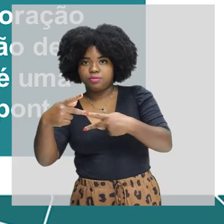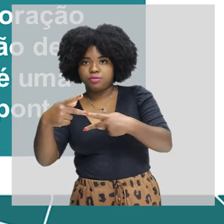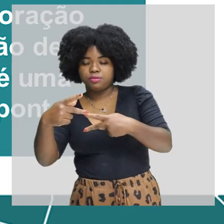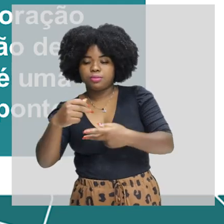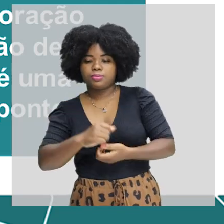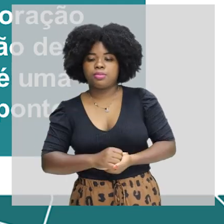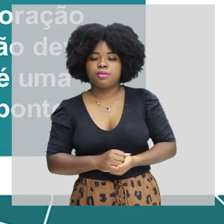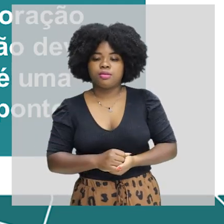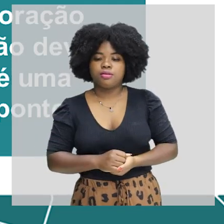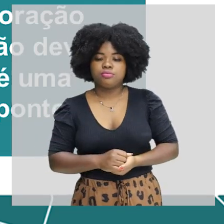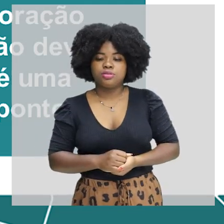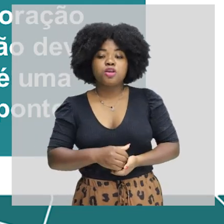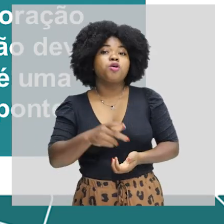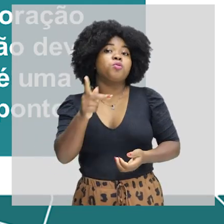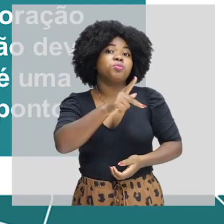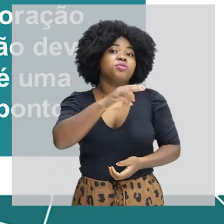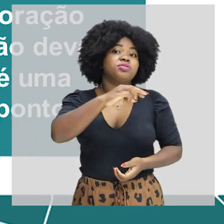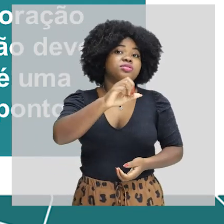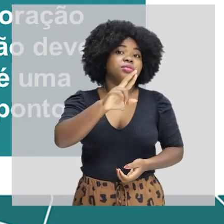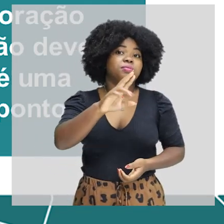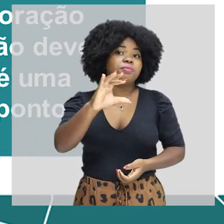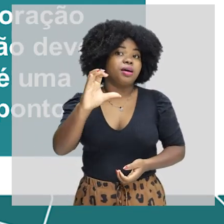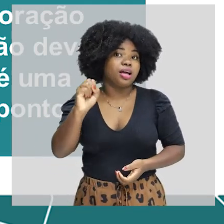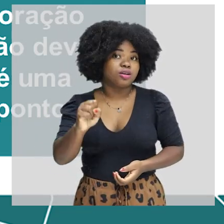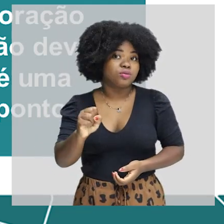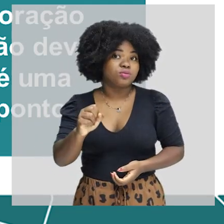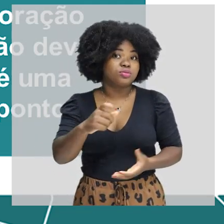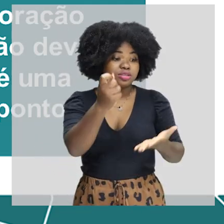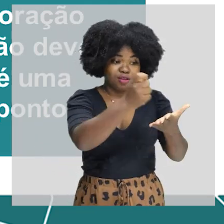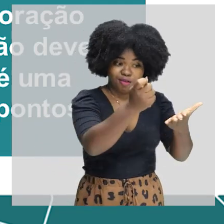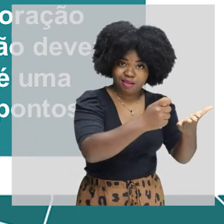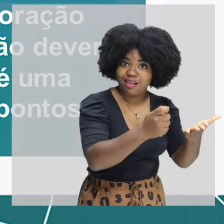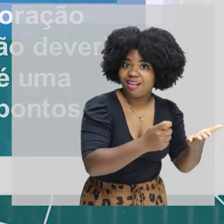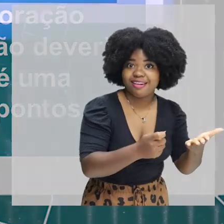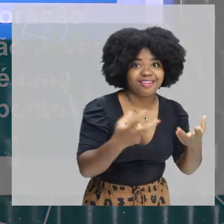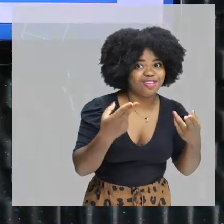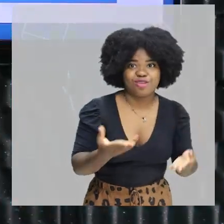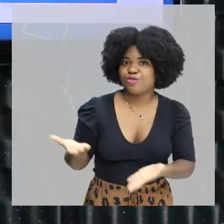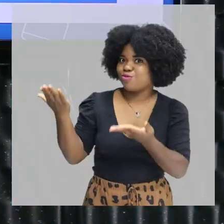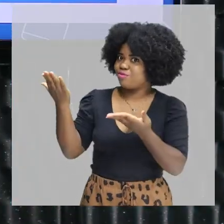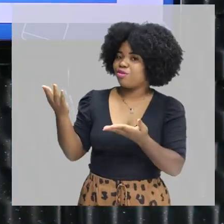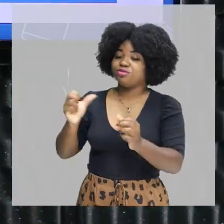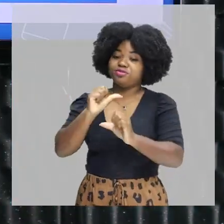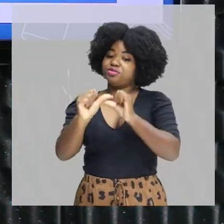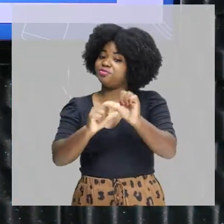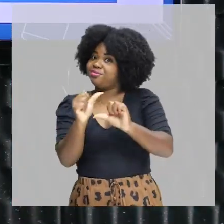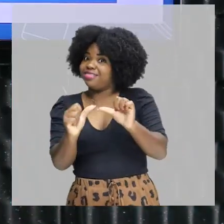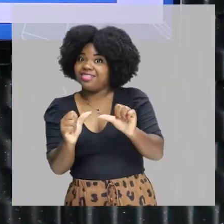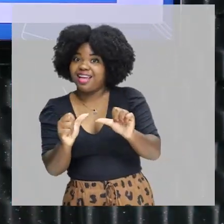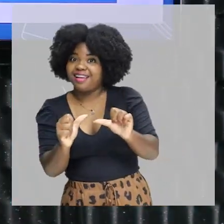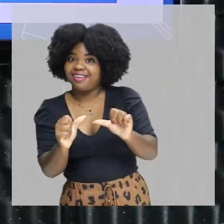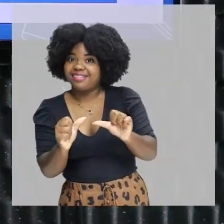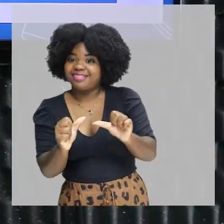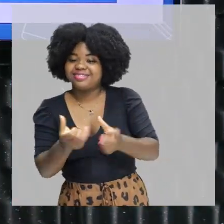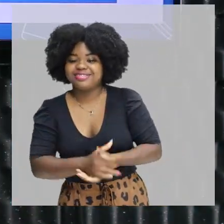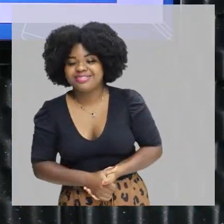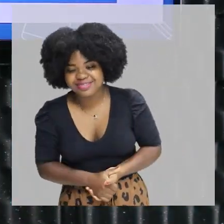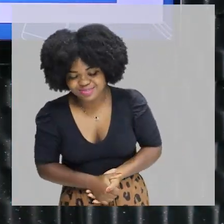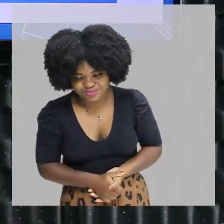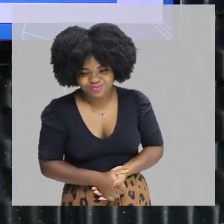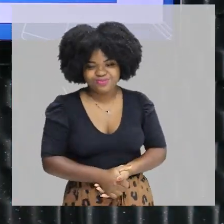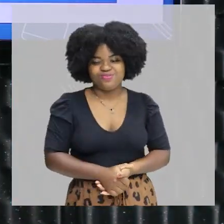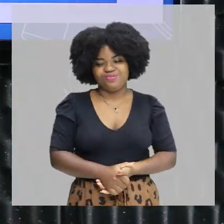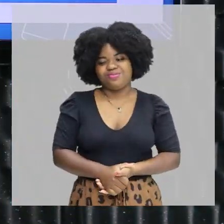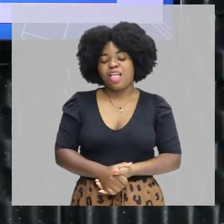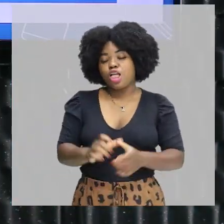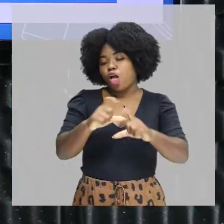Certo? Marcos Dominis não escreveu desse jeito. Eu tive que mudar para poder aprimorar a aula. Então, a